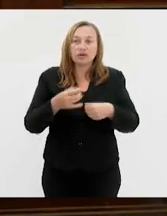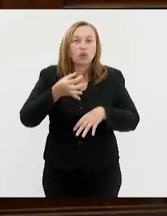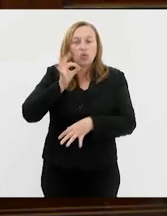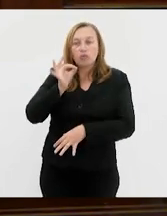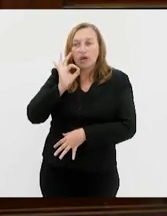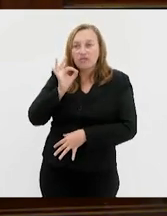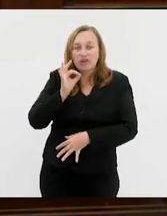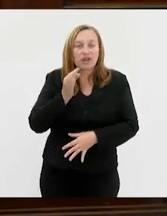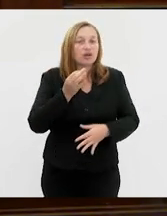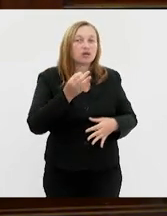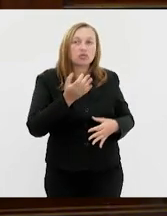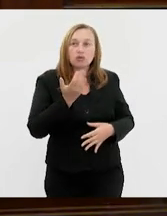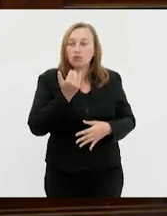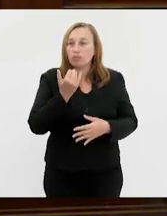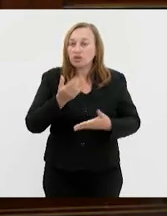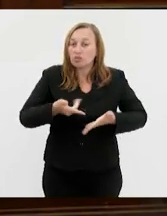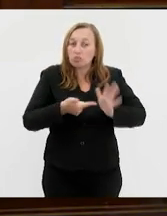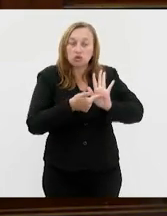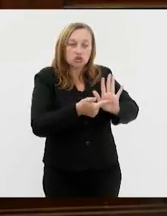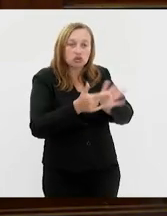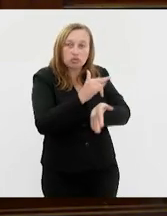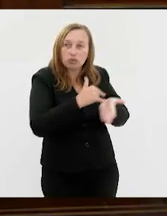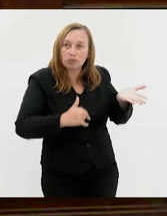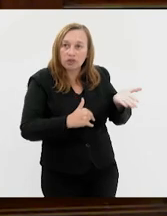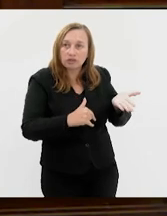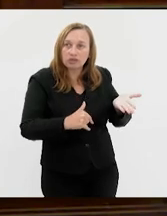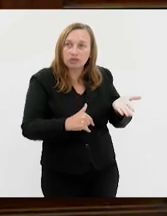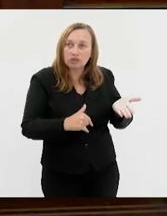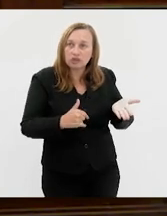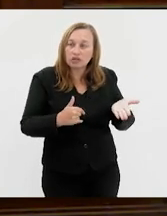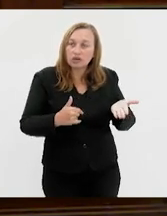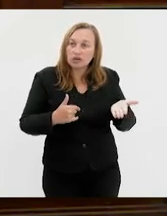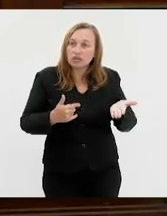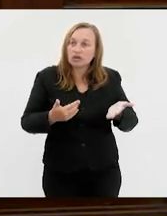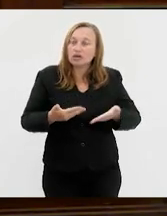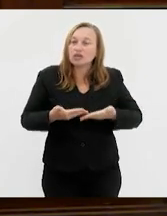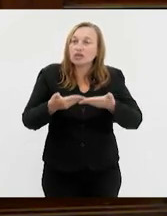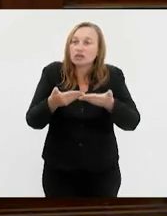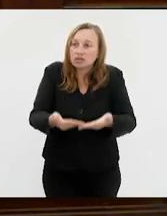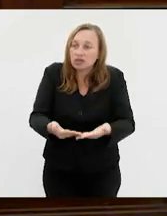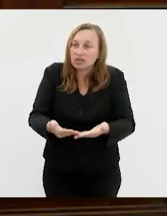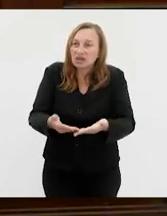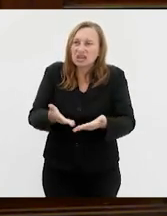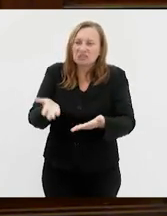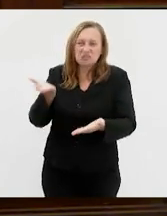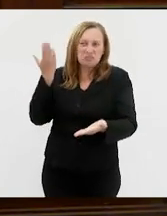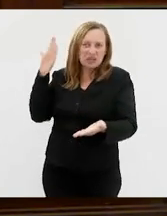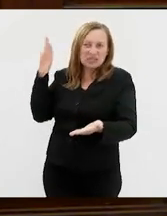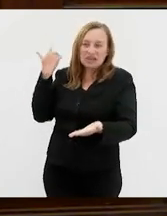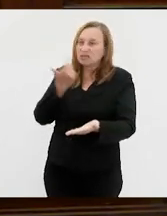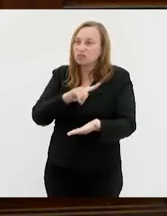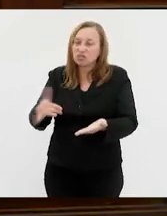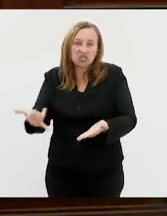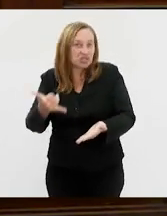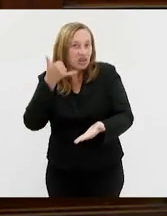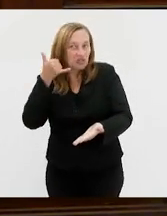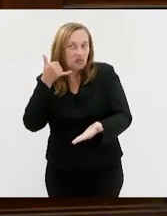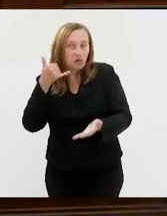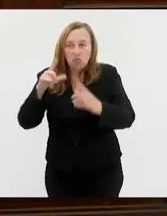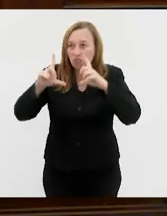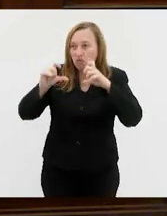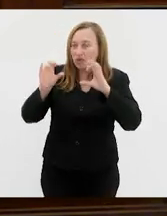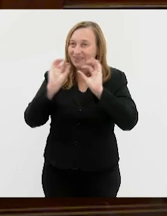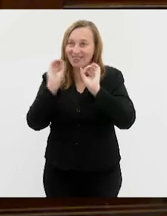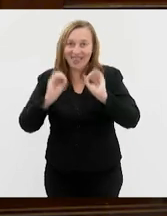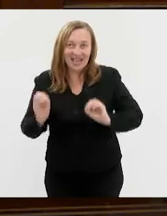desembargador, mostrei para ele o documento. E eu trago, naquela época a gente não tinha telefone com foto, infelizmente,